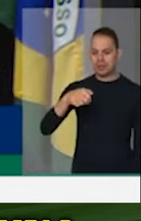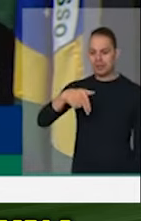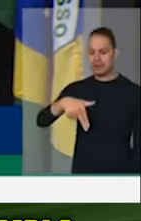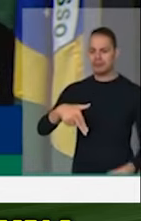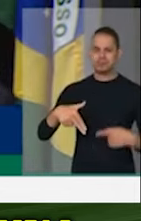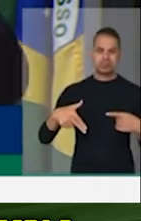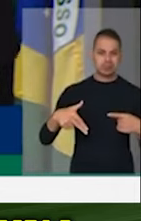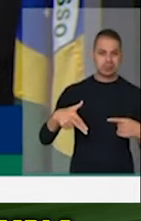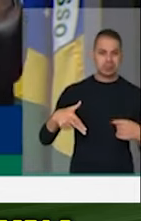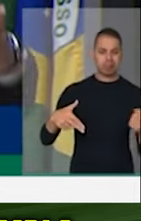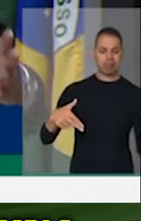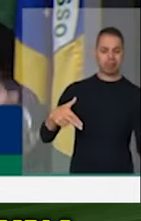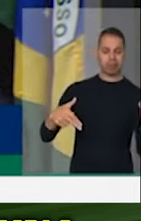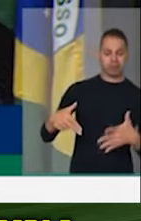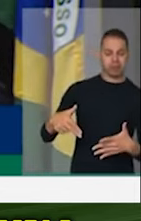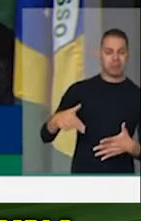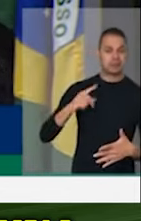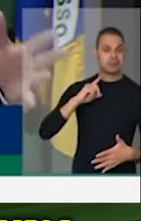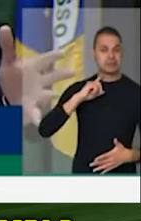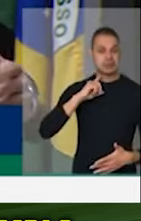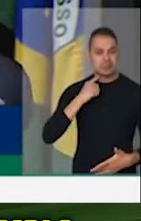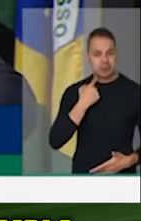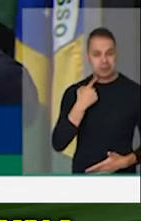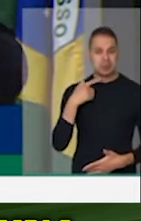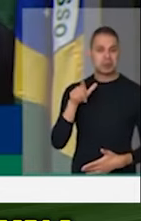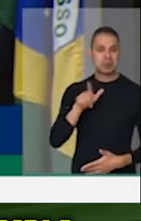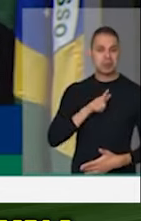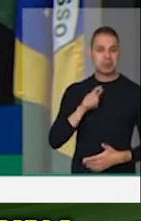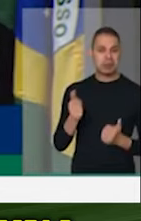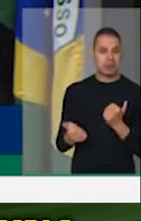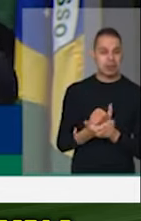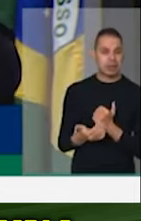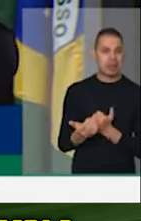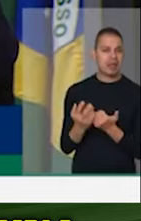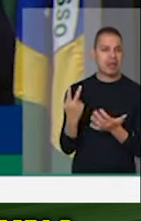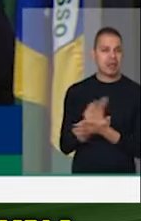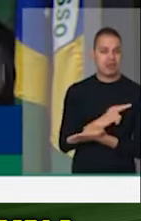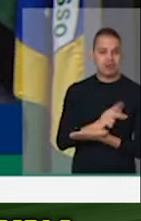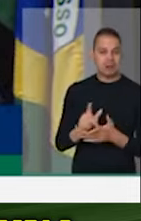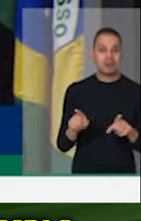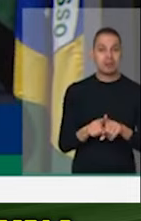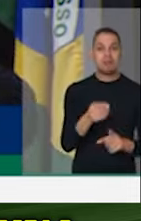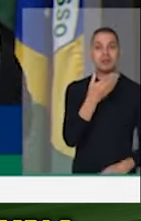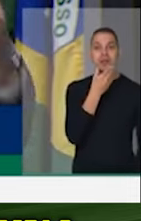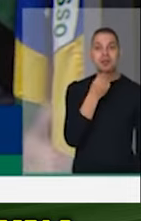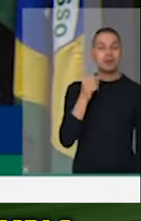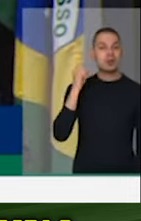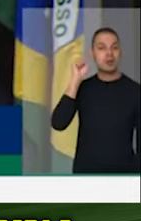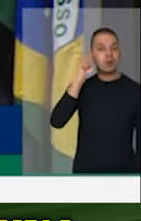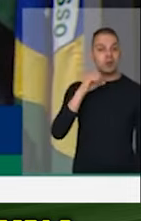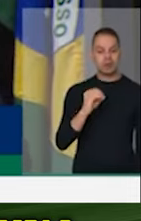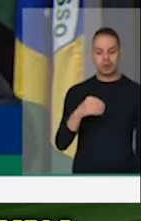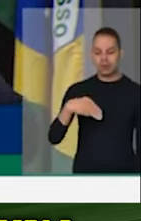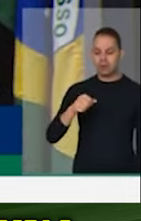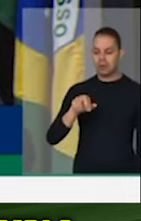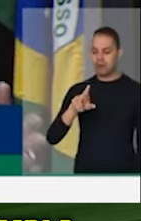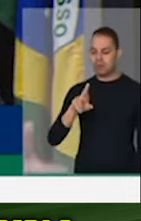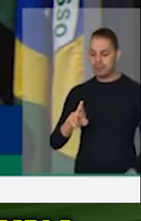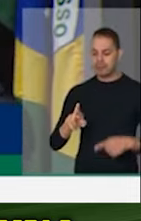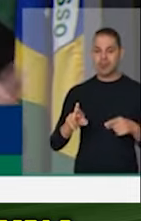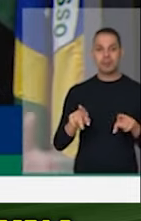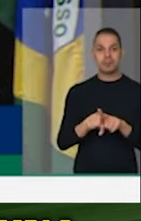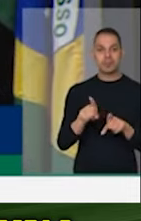de galinheiro, a Omar Aziz, que é acusado, indiciado, investigado por desviar